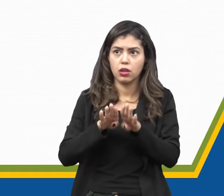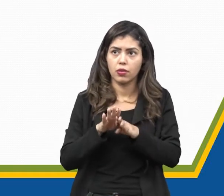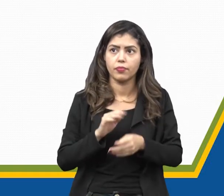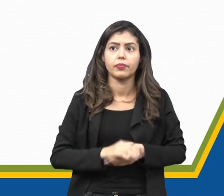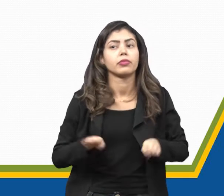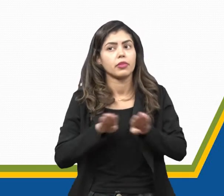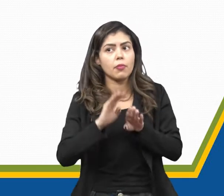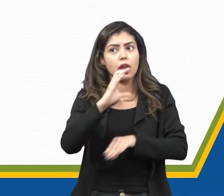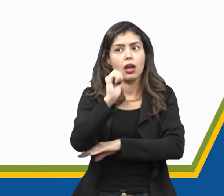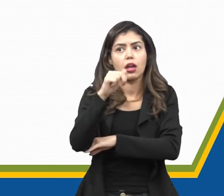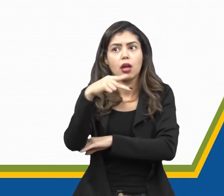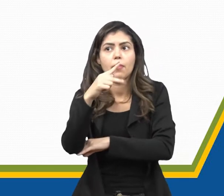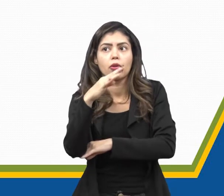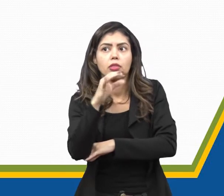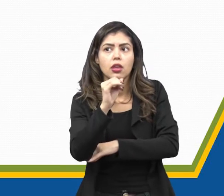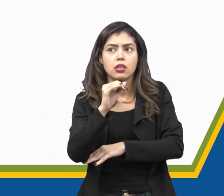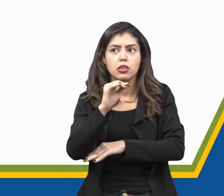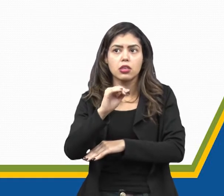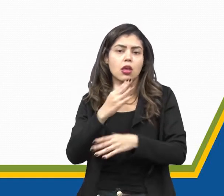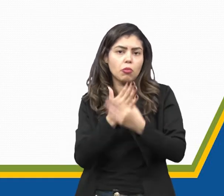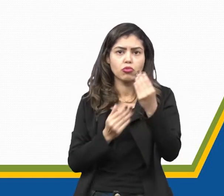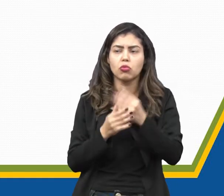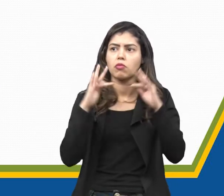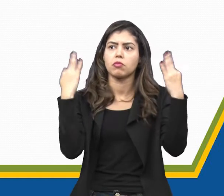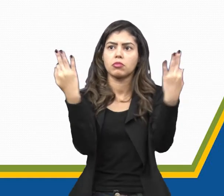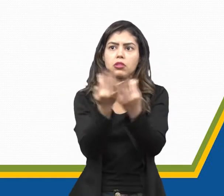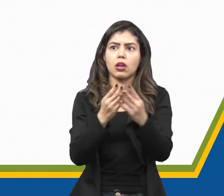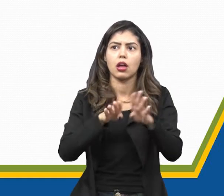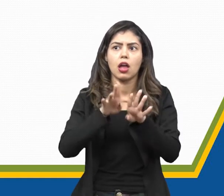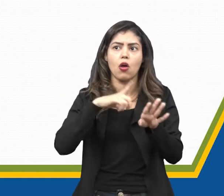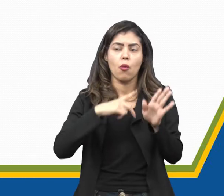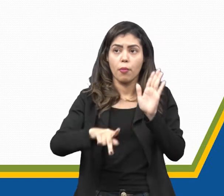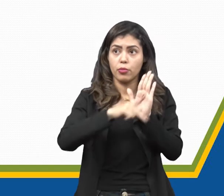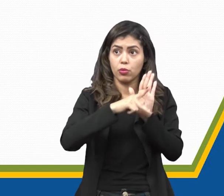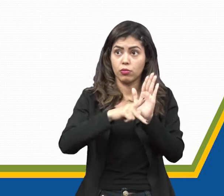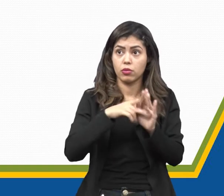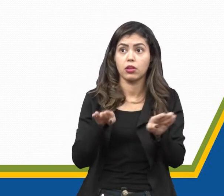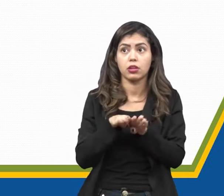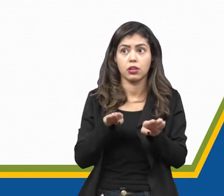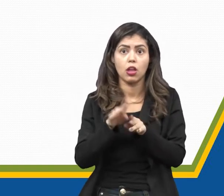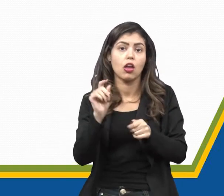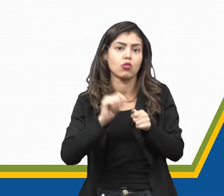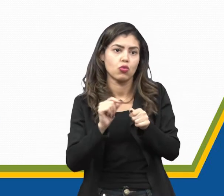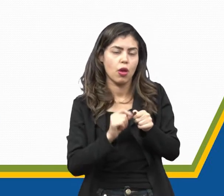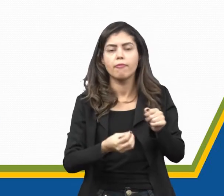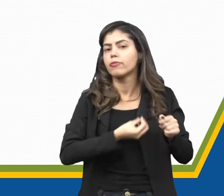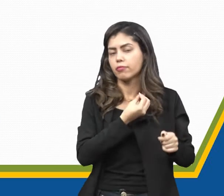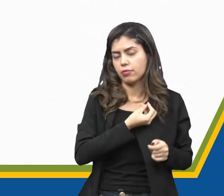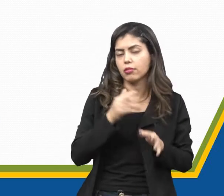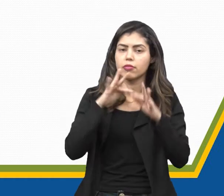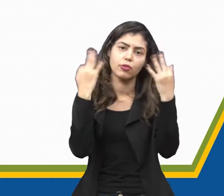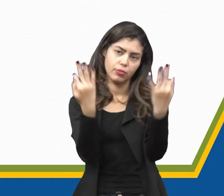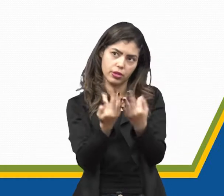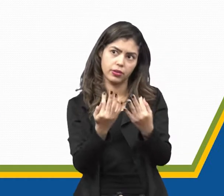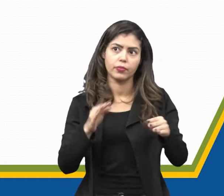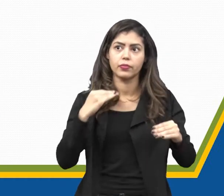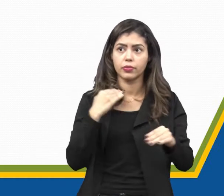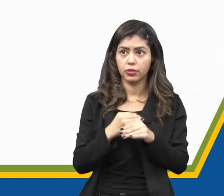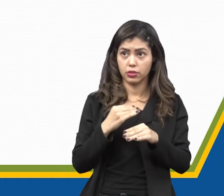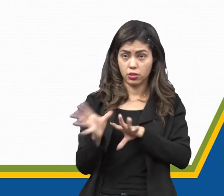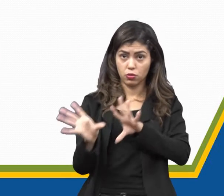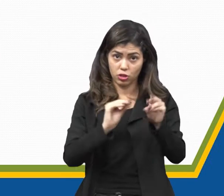um camponês, que é mão de obra familiar ou de subsistência, é aquele proprietário que produz, tá, para a sua sobrevivência da sua família, e o